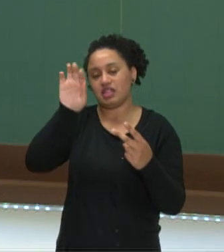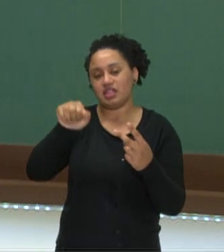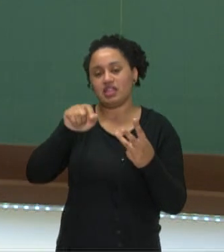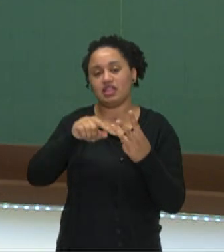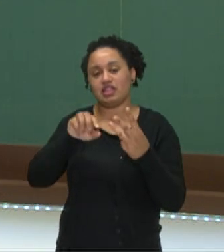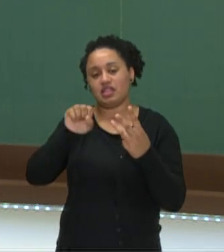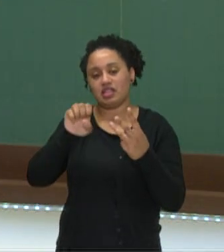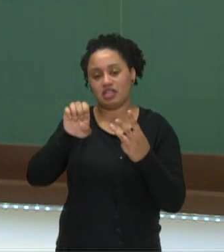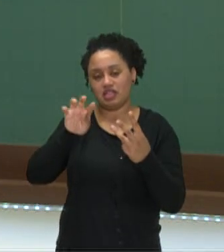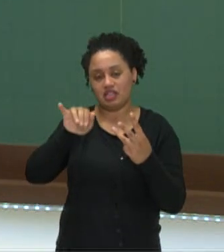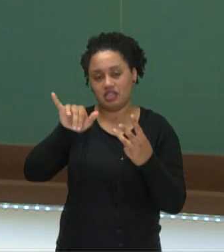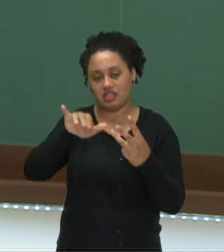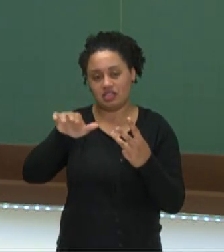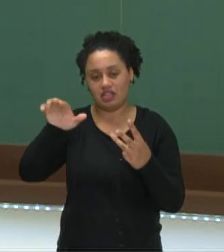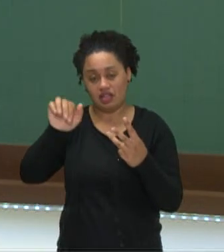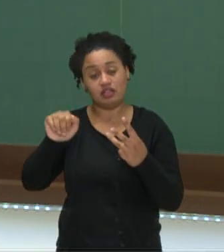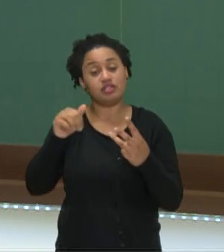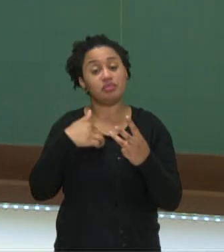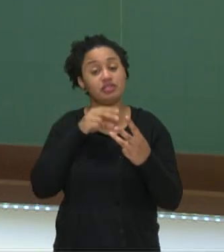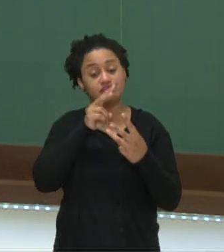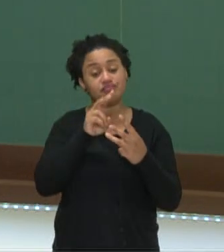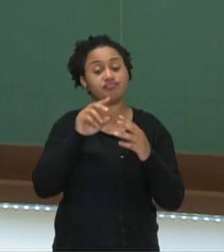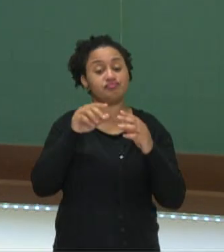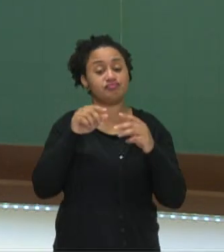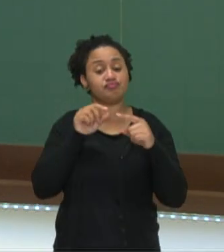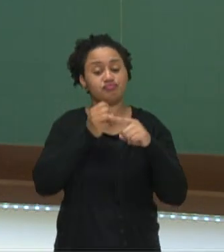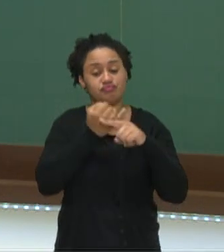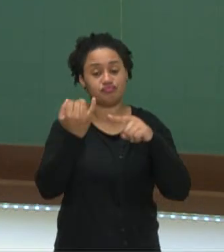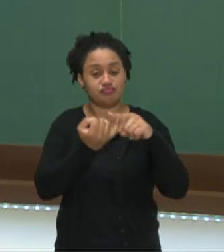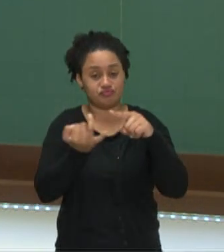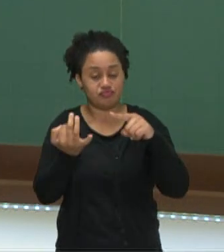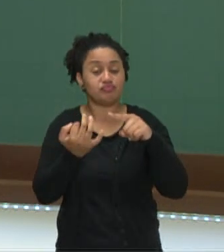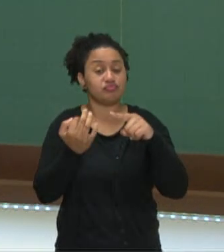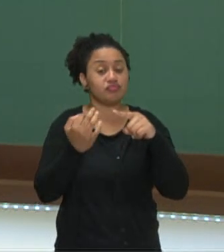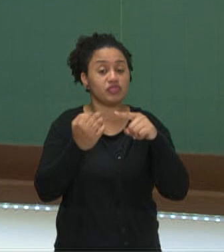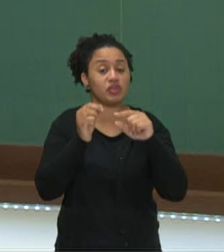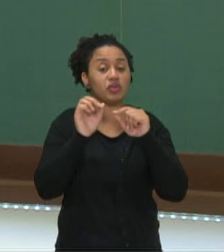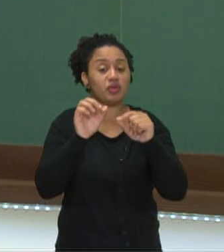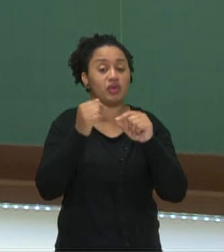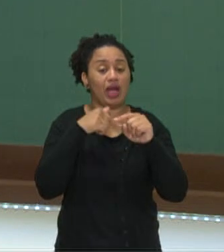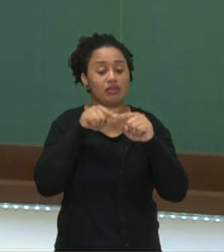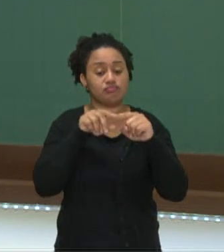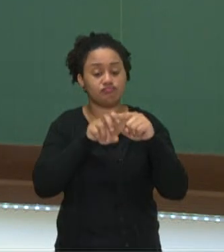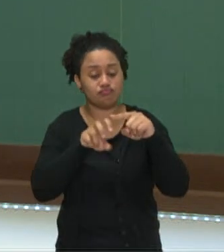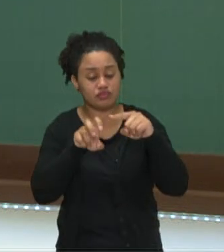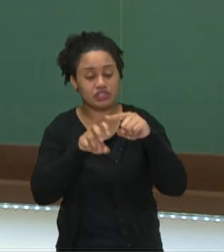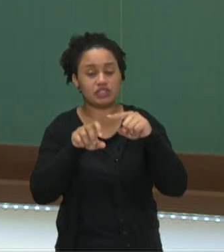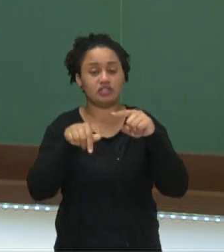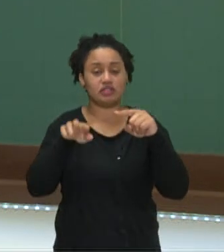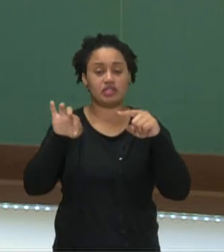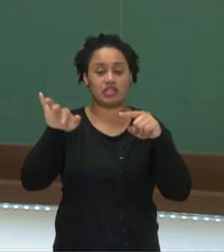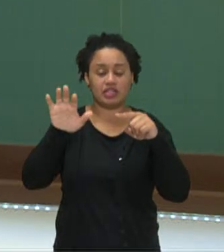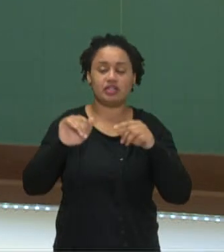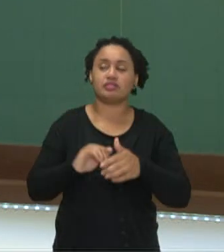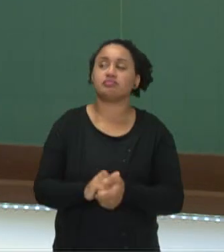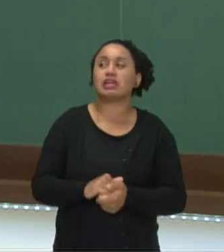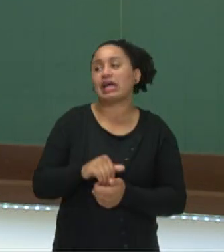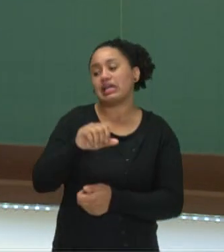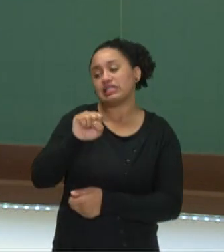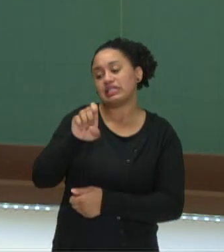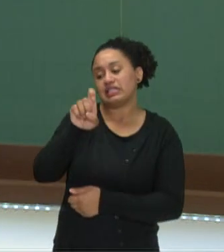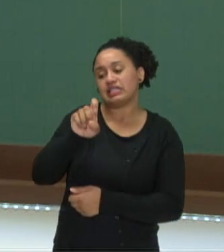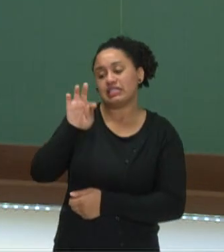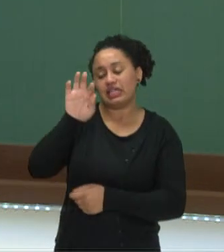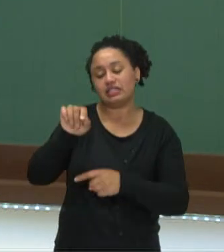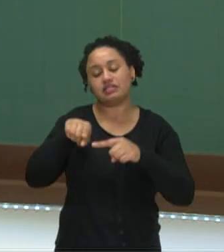sétima parte. Então, sempre é a fração, a quinta parte, então é uma fração 1/5. Estou falando da sexta parte, então é a